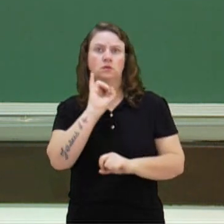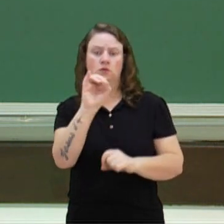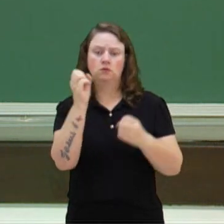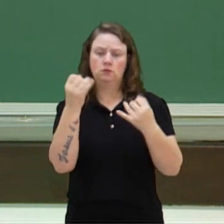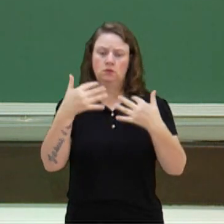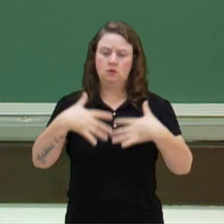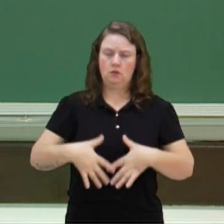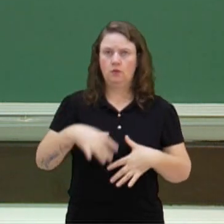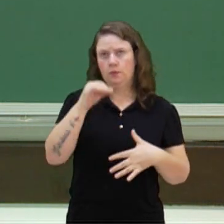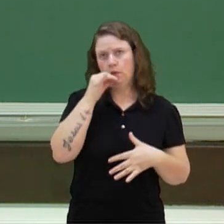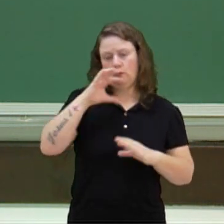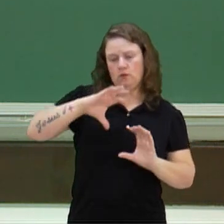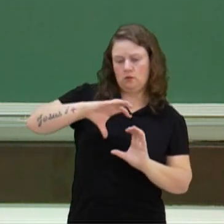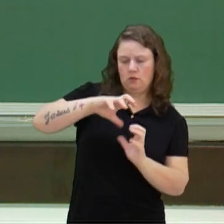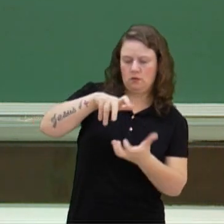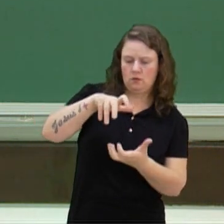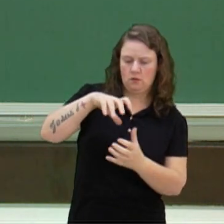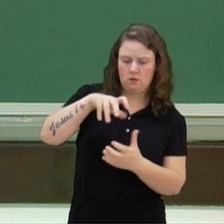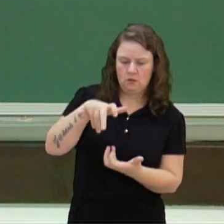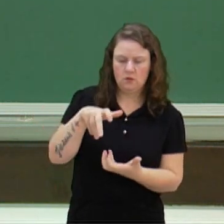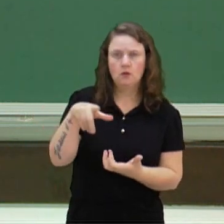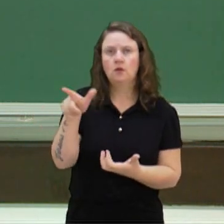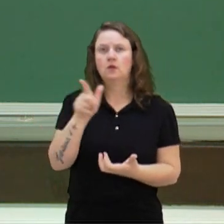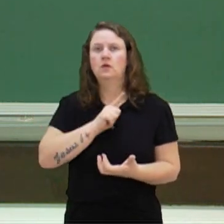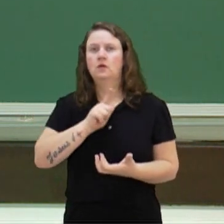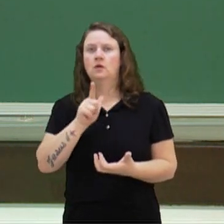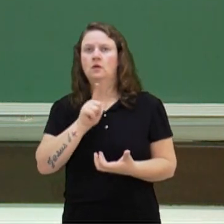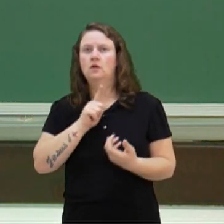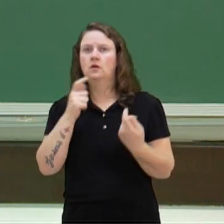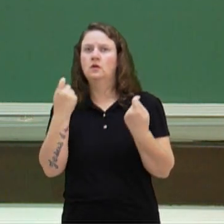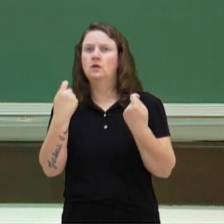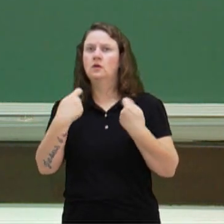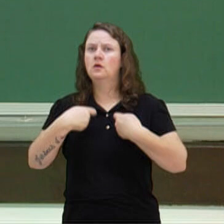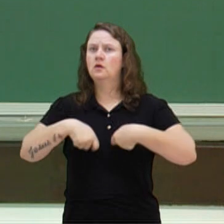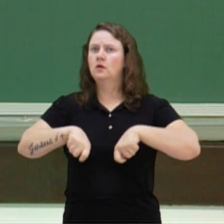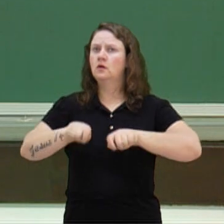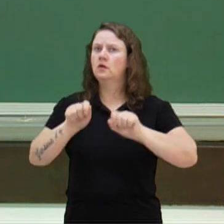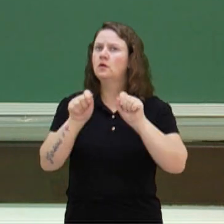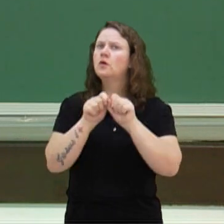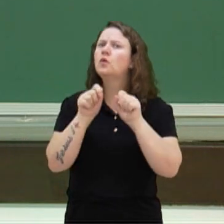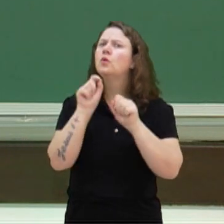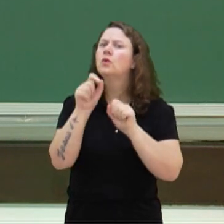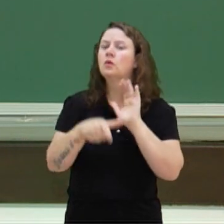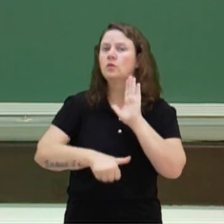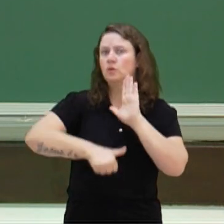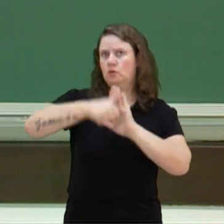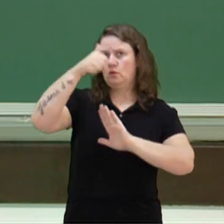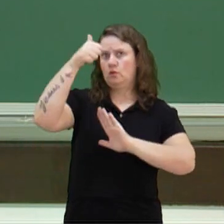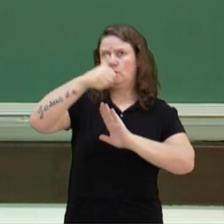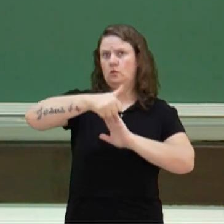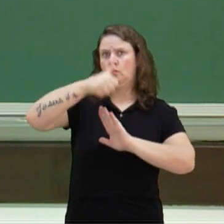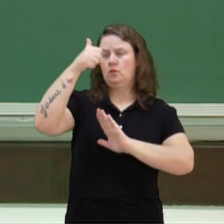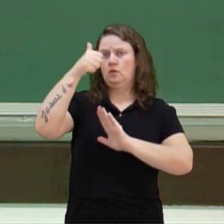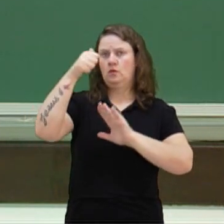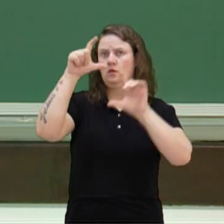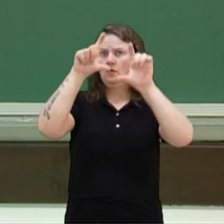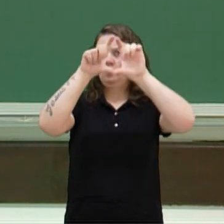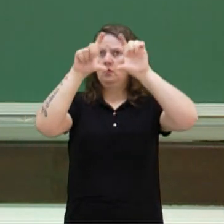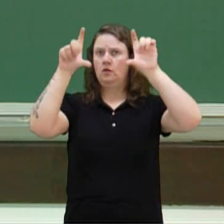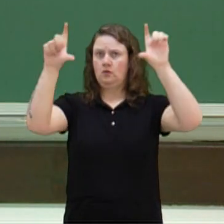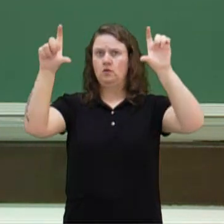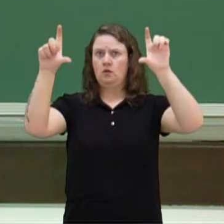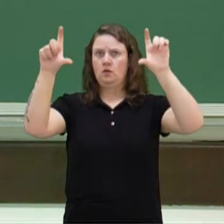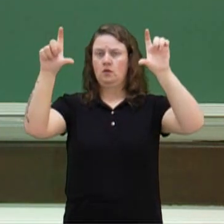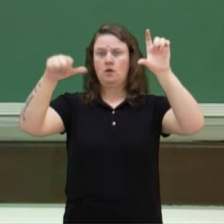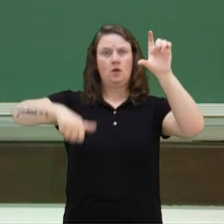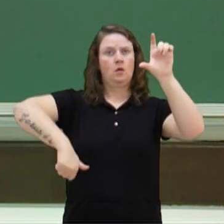do planeta Terra, eu tenho que colocar ele em primeiro lugar, visualmente, hierarquicamente, ele vai estar